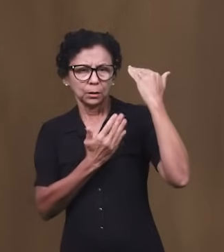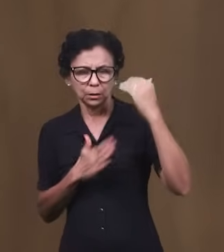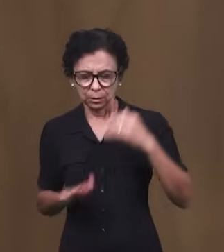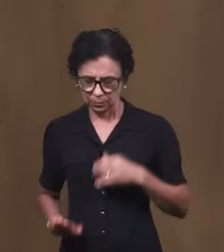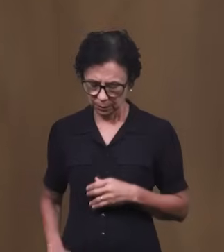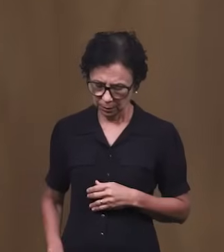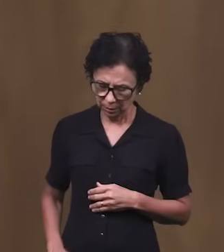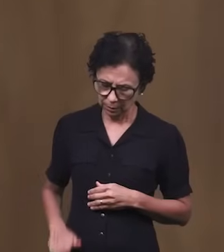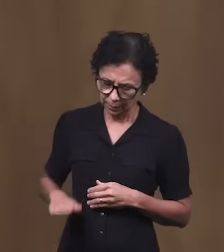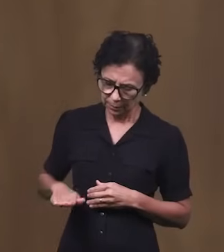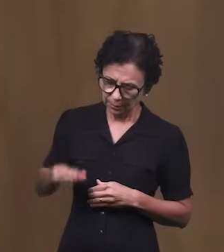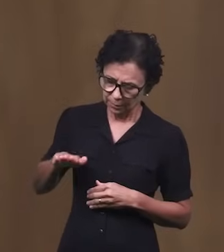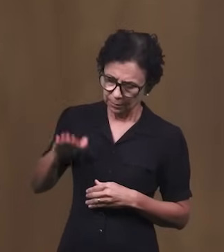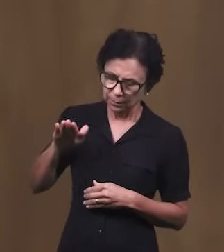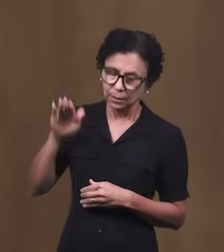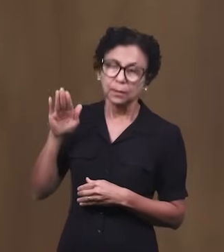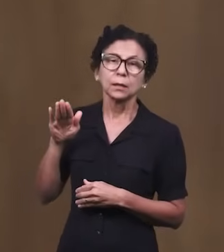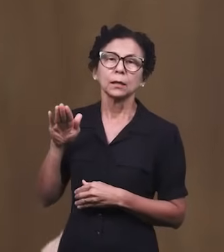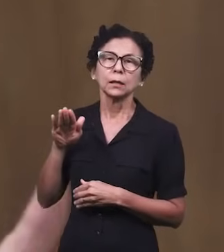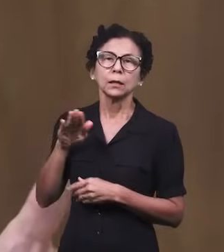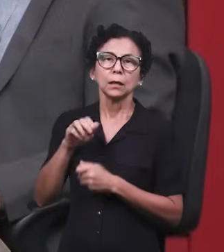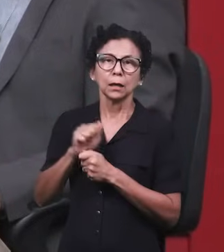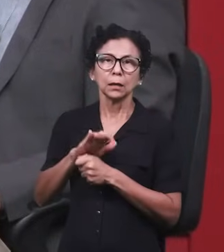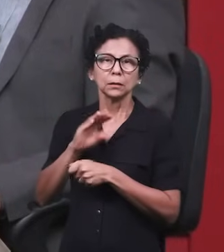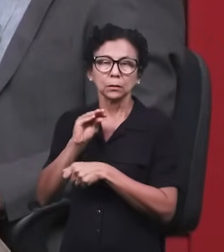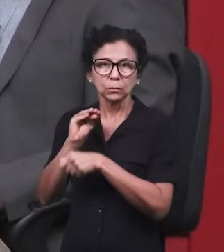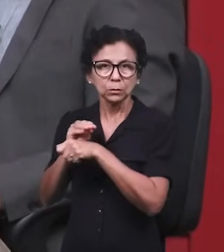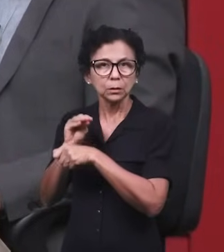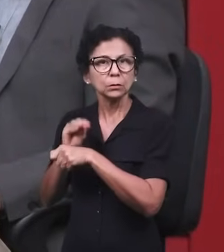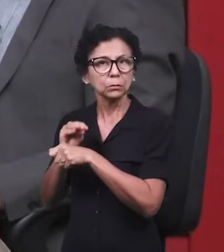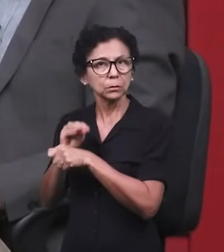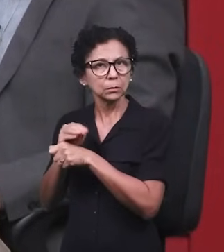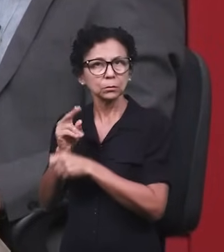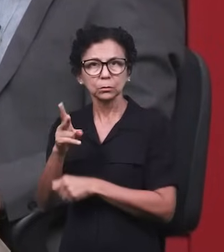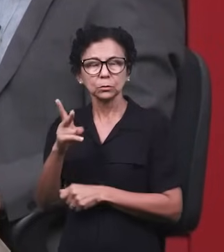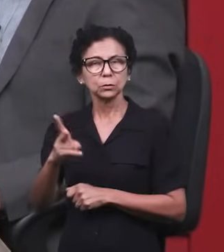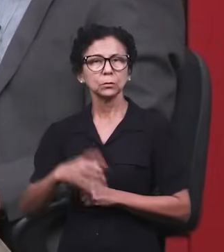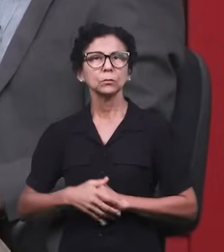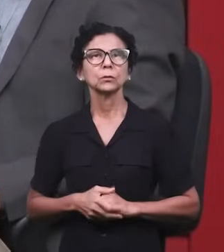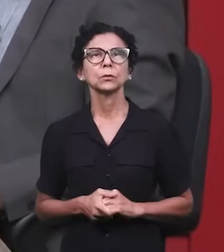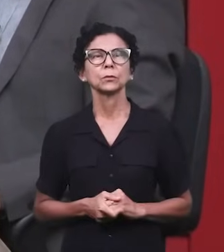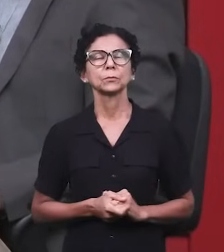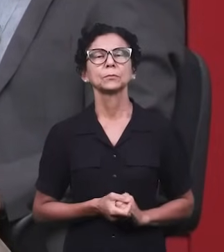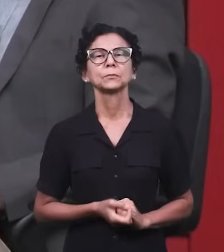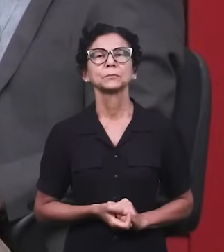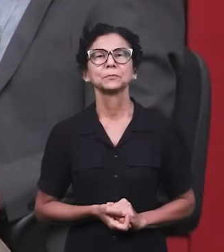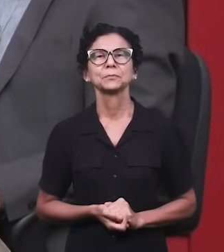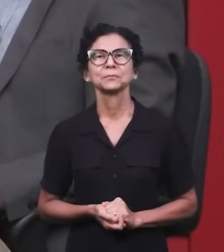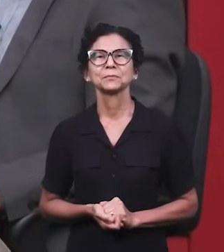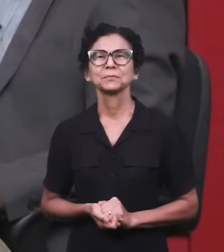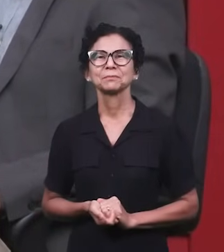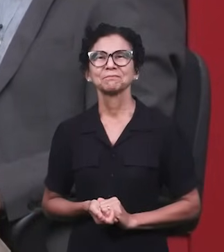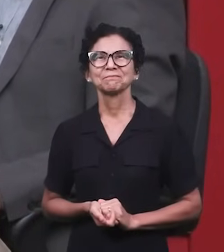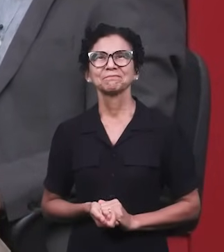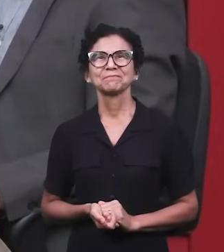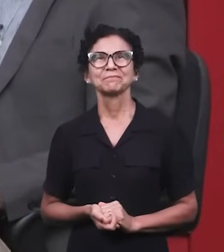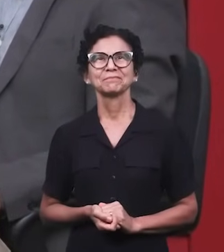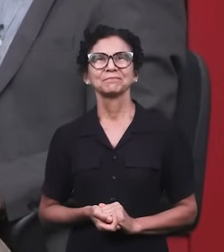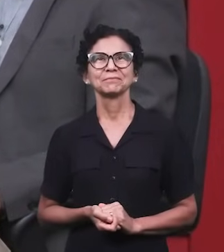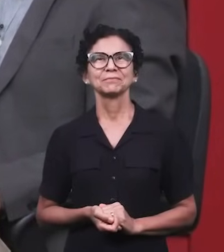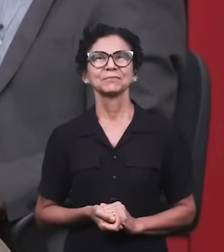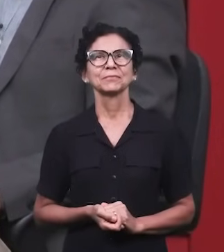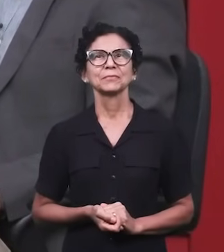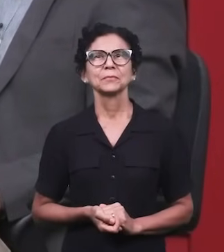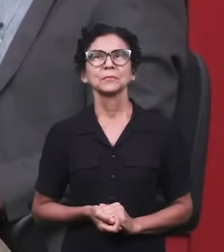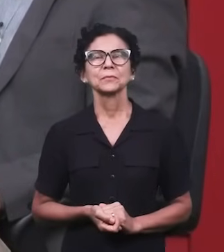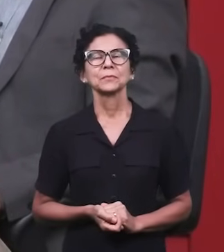jovem, é adulto, né? Porque os filhos continuam sendo filhos, né? Meus filhos, eu chamo de meus filhos, como se fosse criança